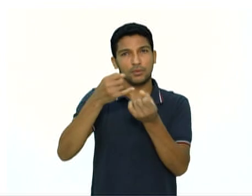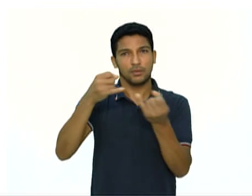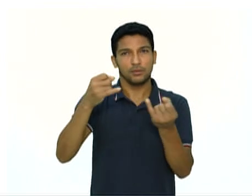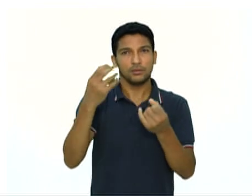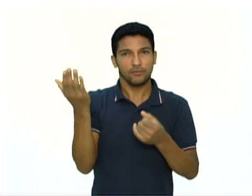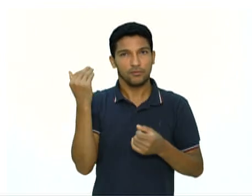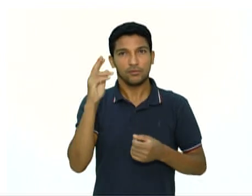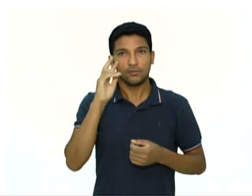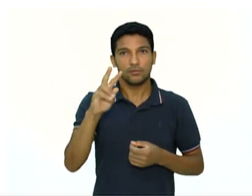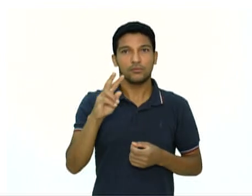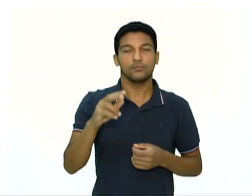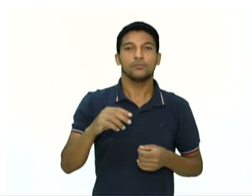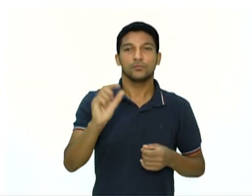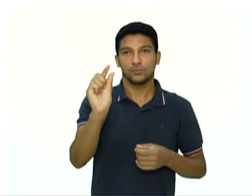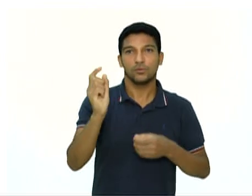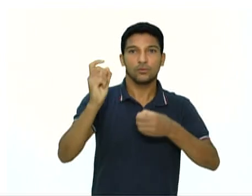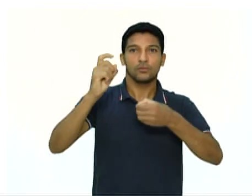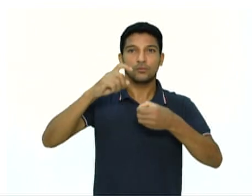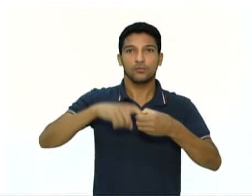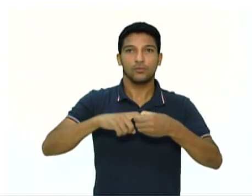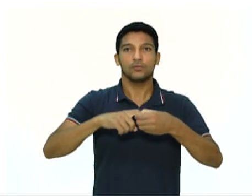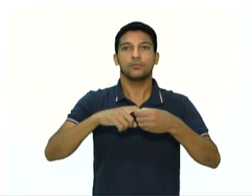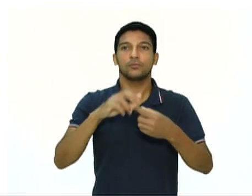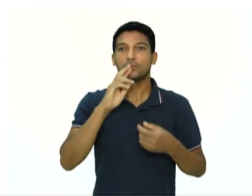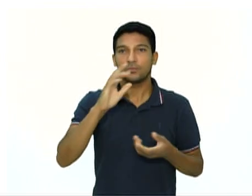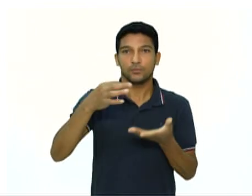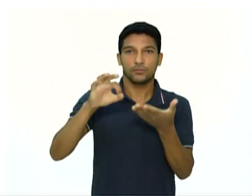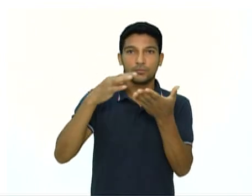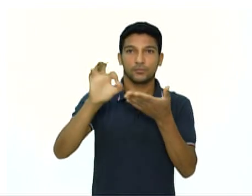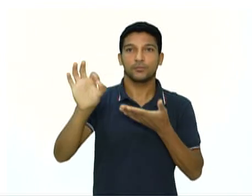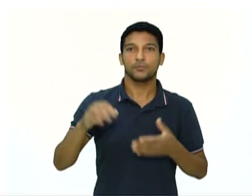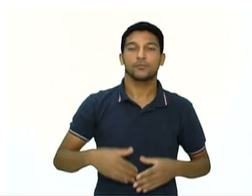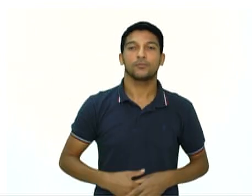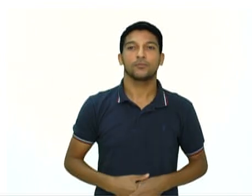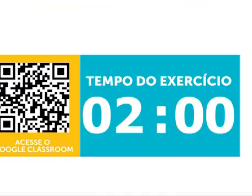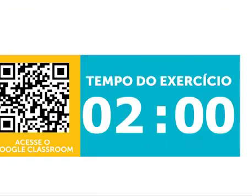resposta, ok? Volto já com a solução desse problema.